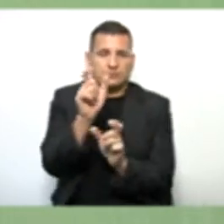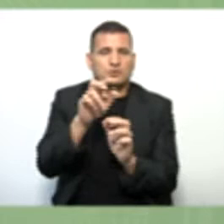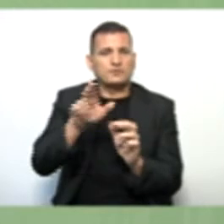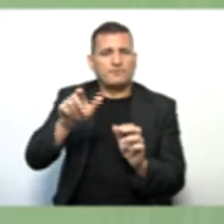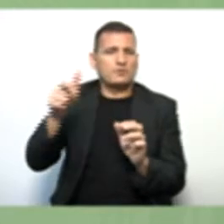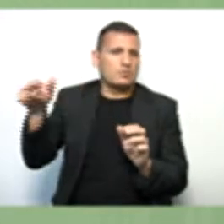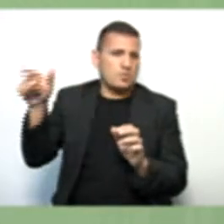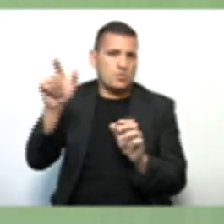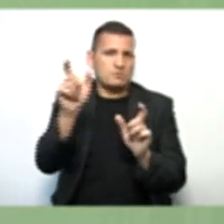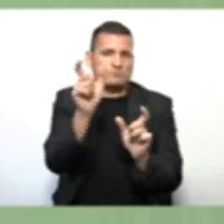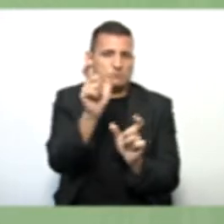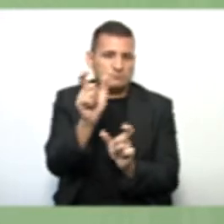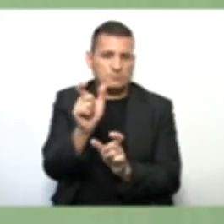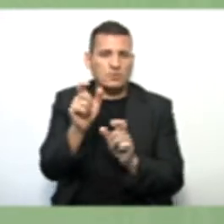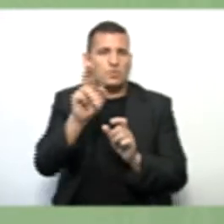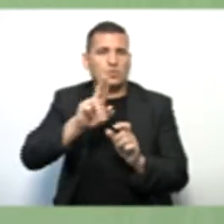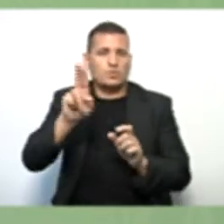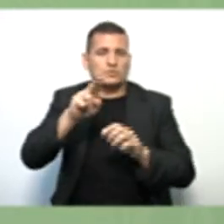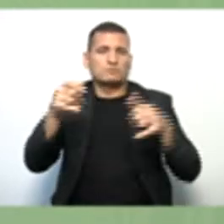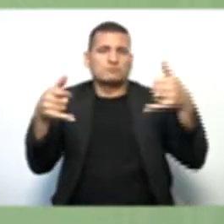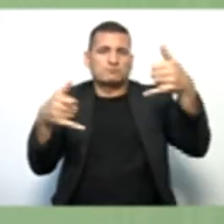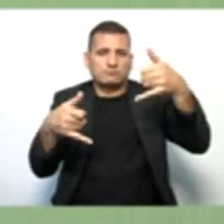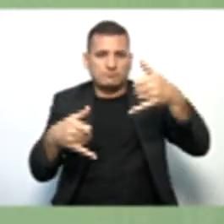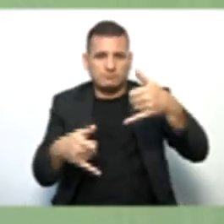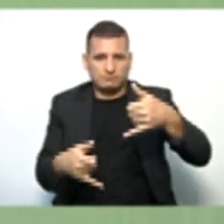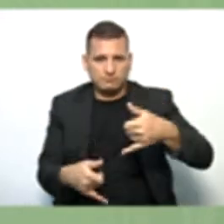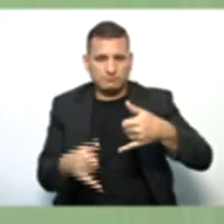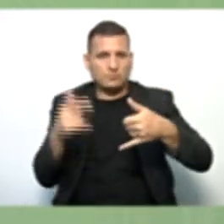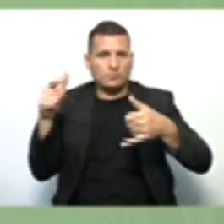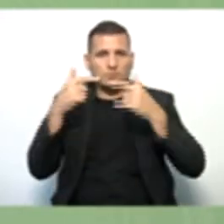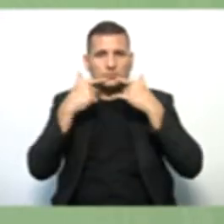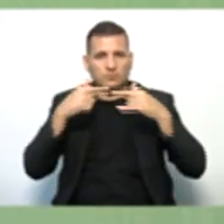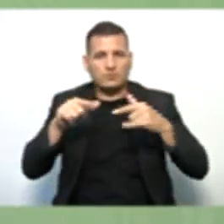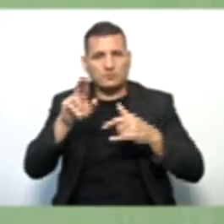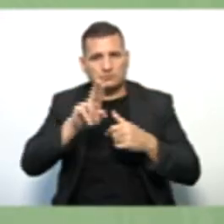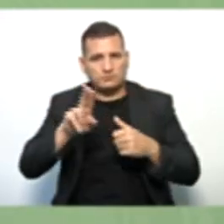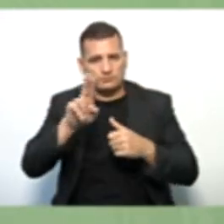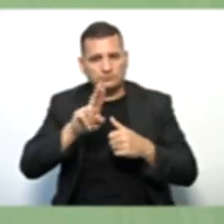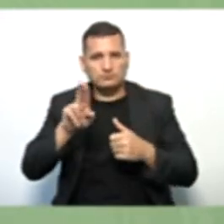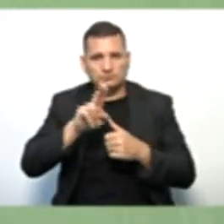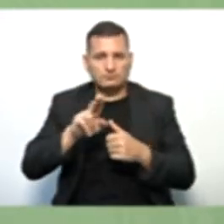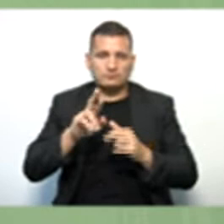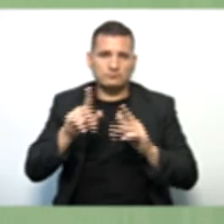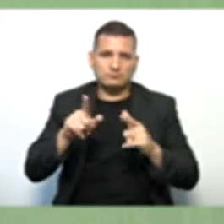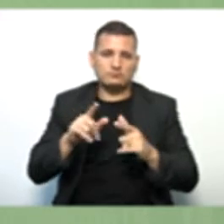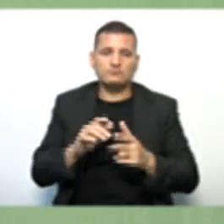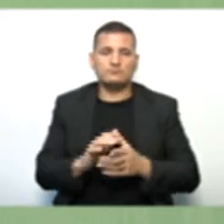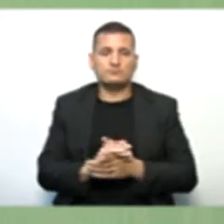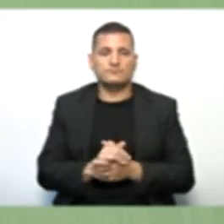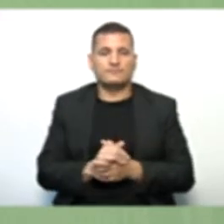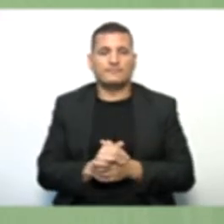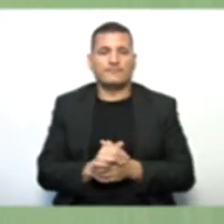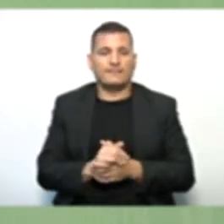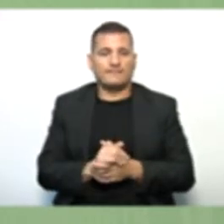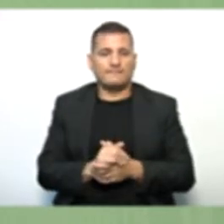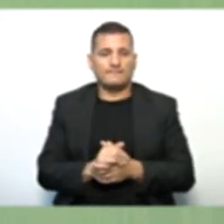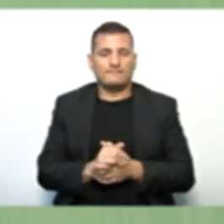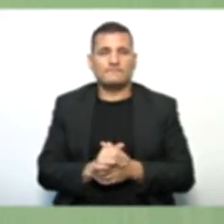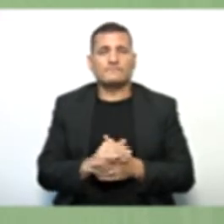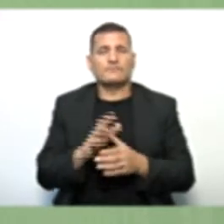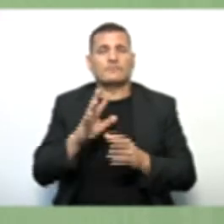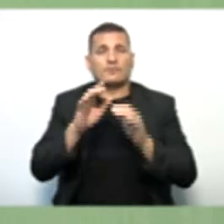né? Outras linguagens de programação que usam chaves, tá? O uso das chaves